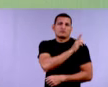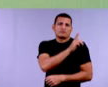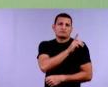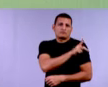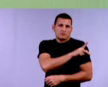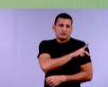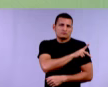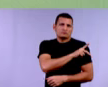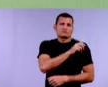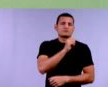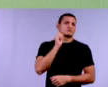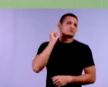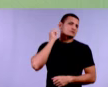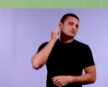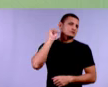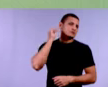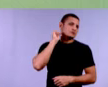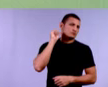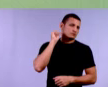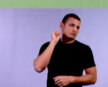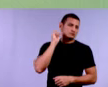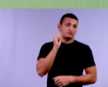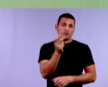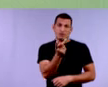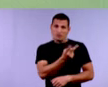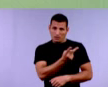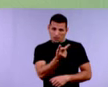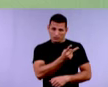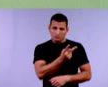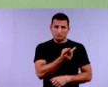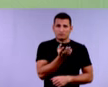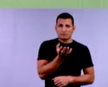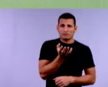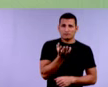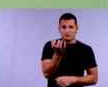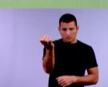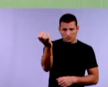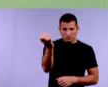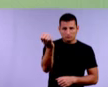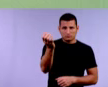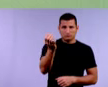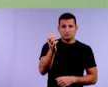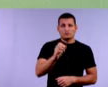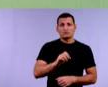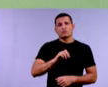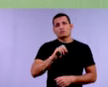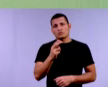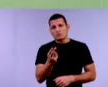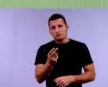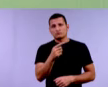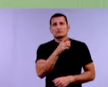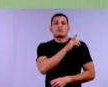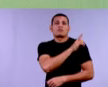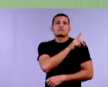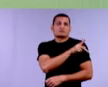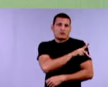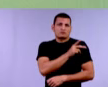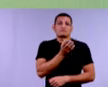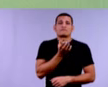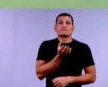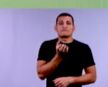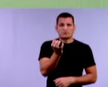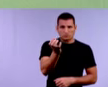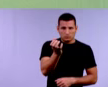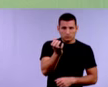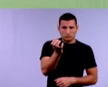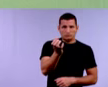senador. Eles viajaram, ou então o deputado viajou e o senador. Viajou